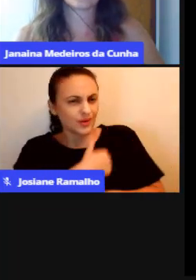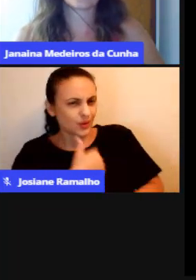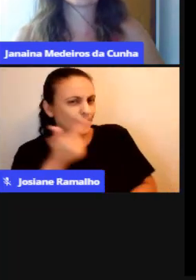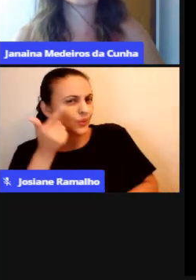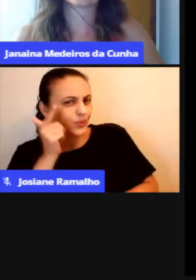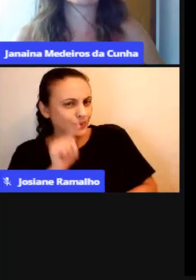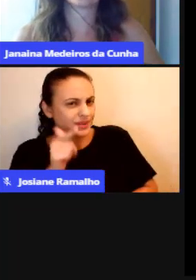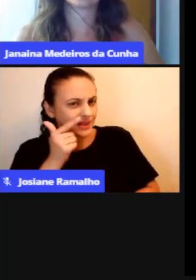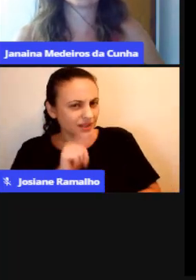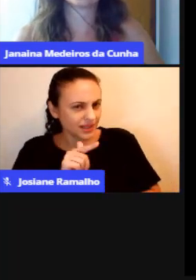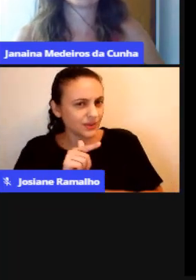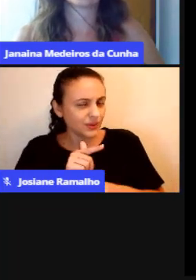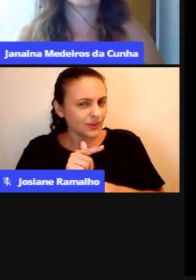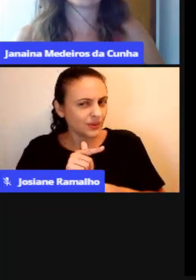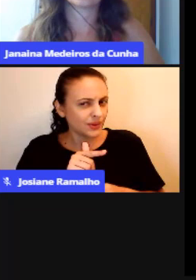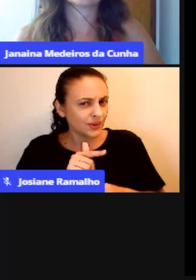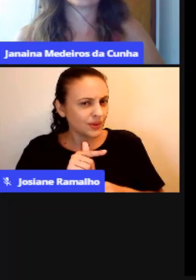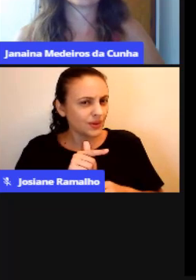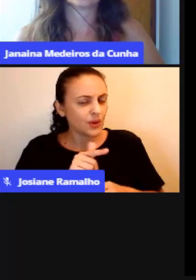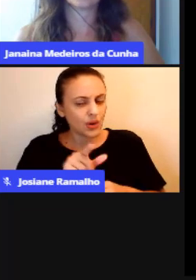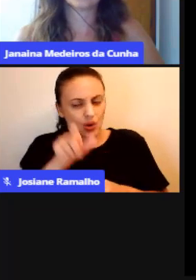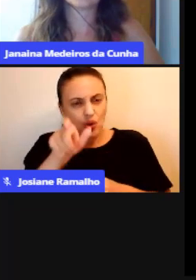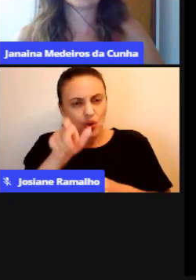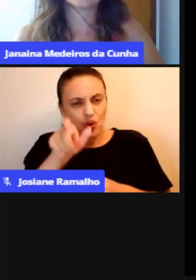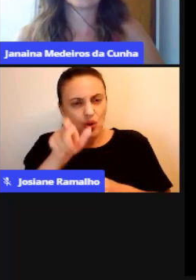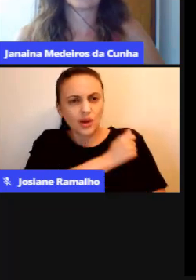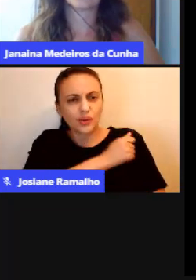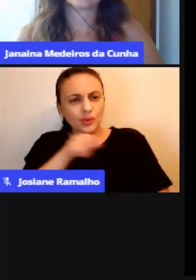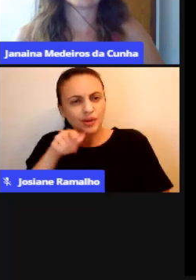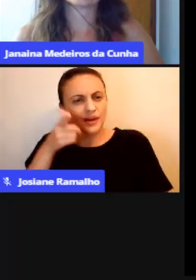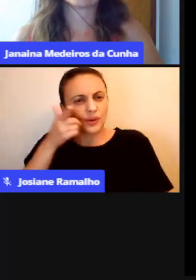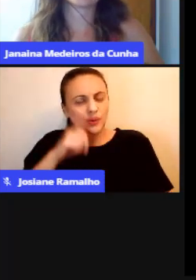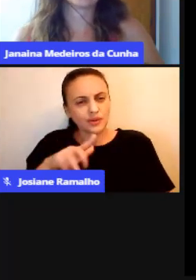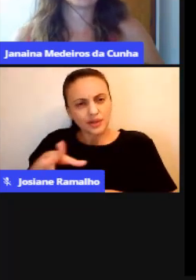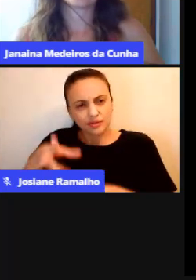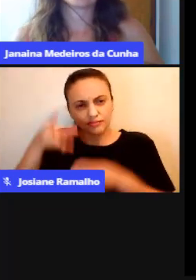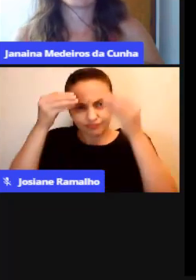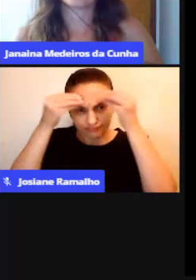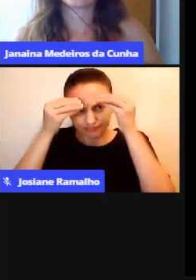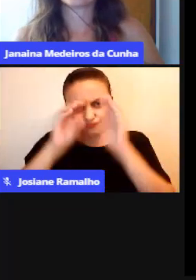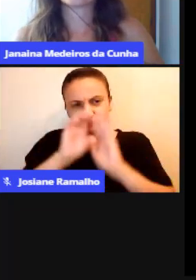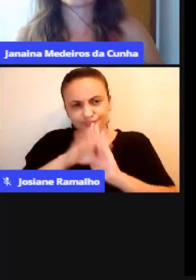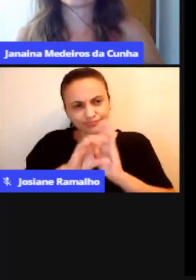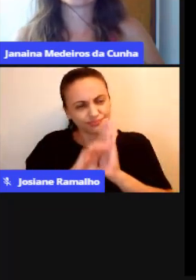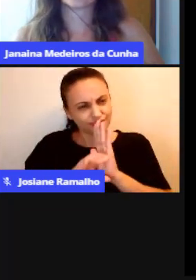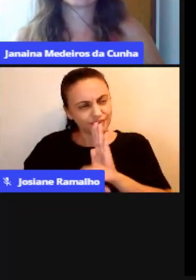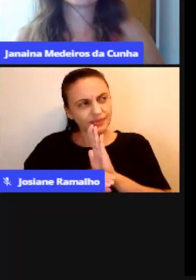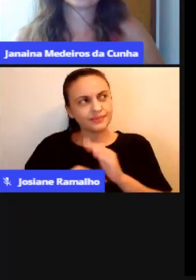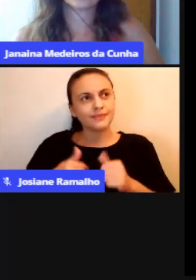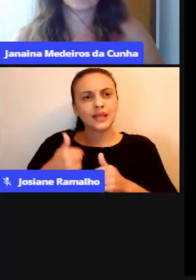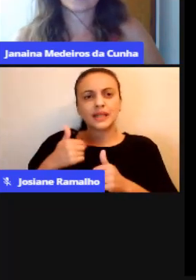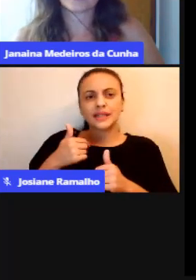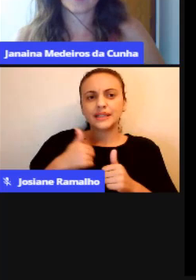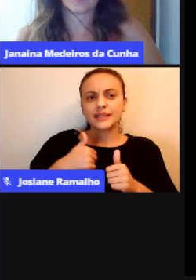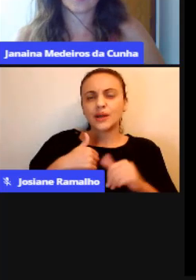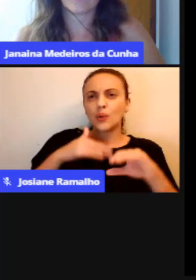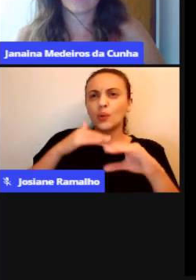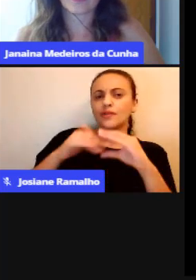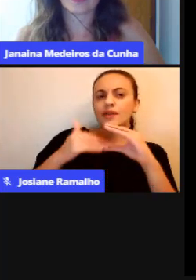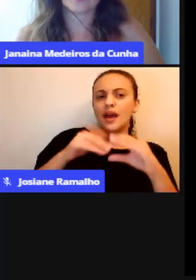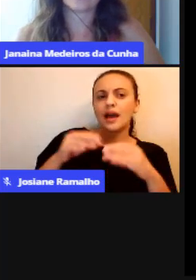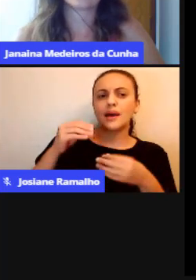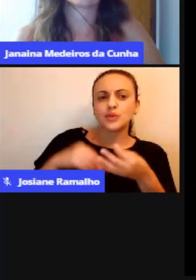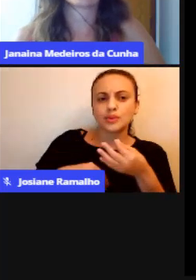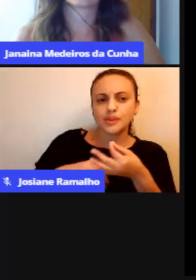ele possa estar assimilando esse conteúdo, né? Será que se eu realmente mandar só áudio para esse meu aluno, ele